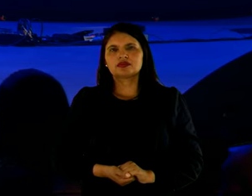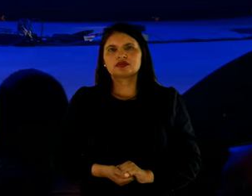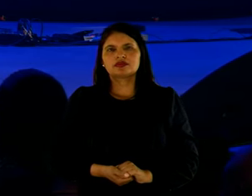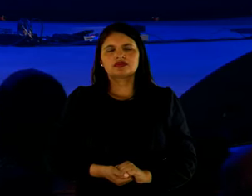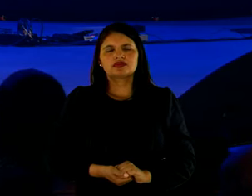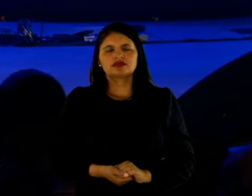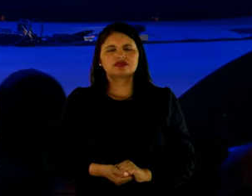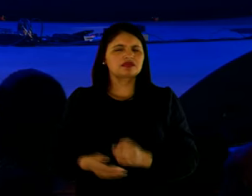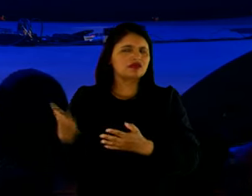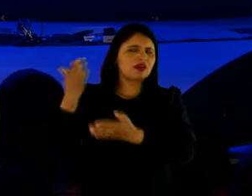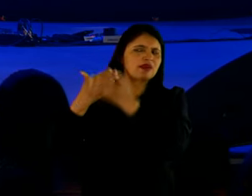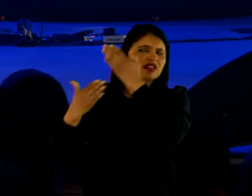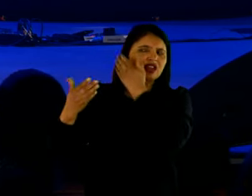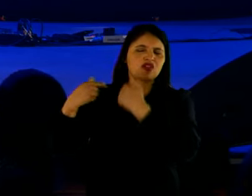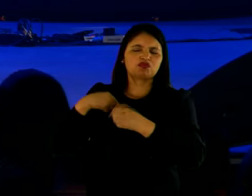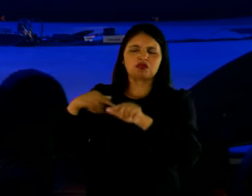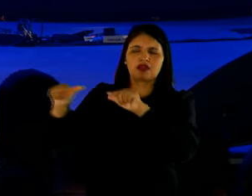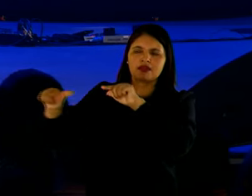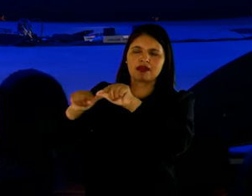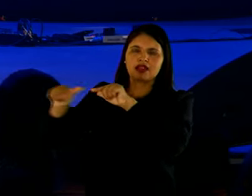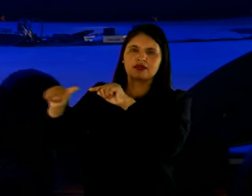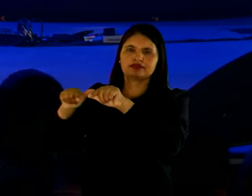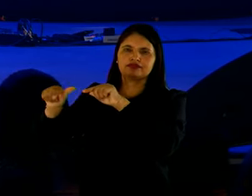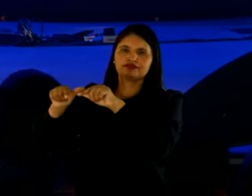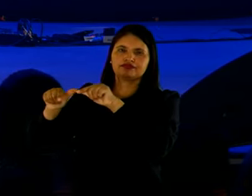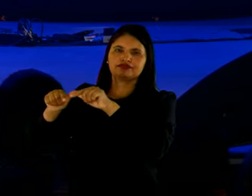Eu trabalhei h algum tempo na região Nordeste